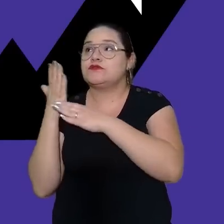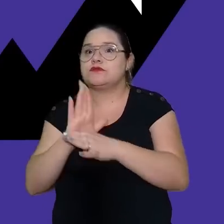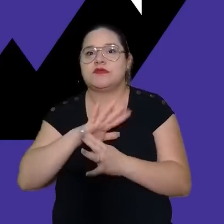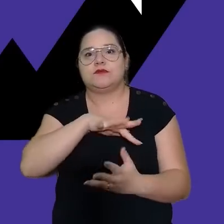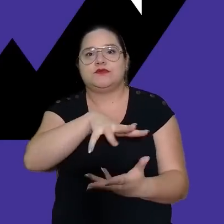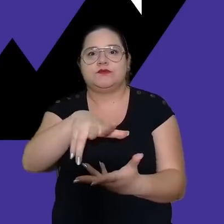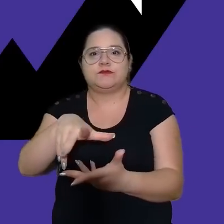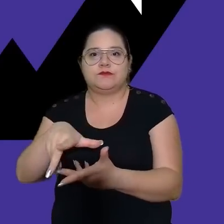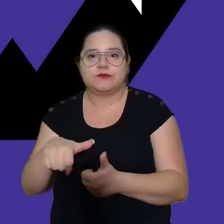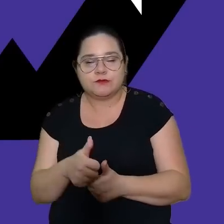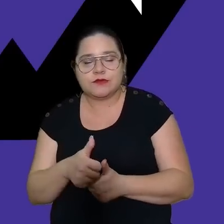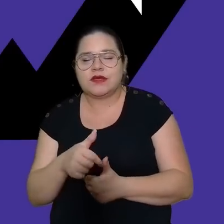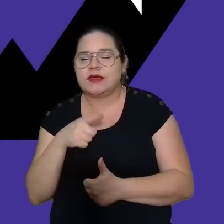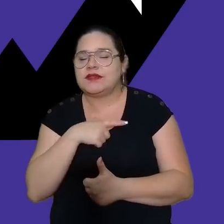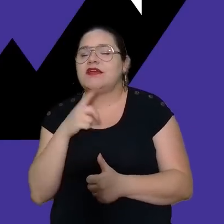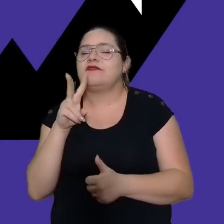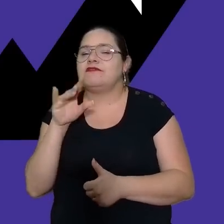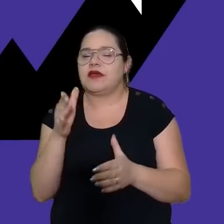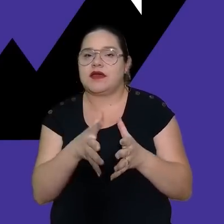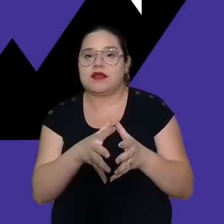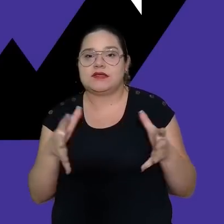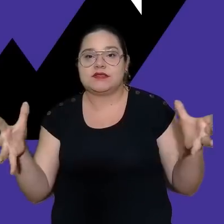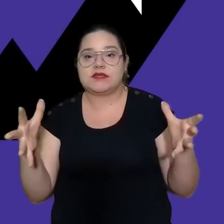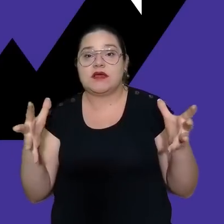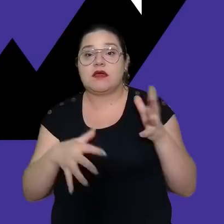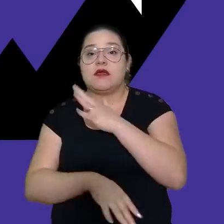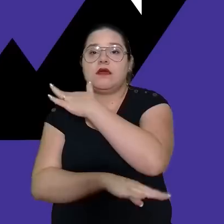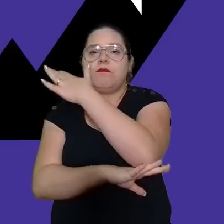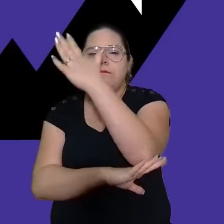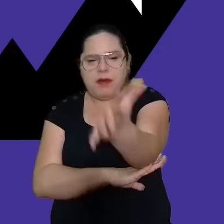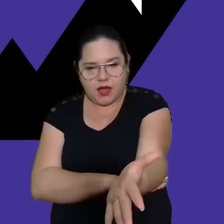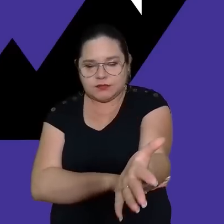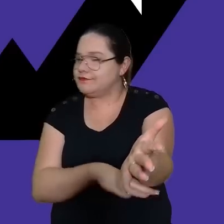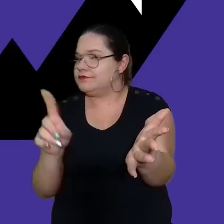temos muito a crescer sem desmatamento. O Mato Grosso Sul